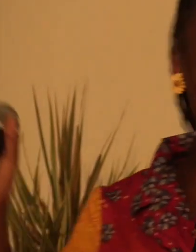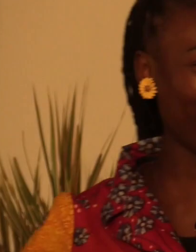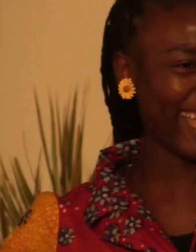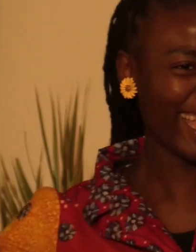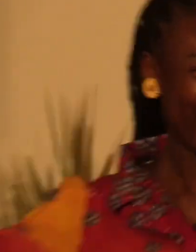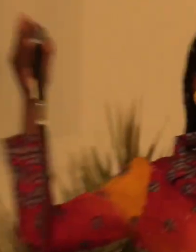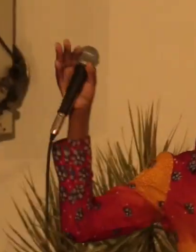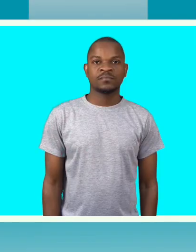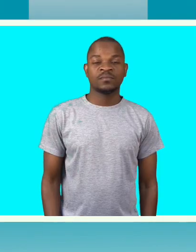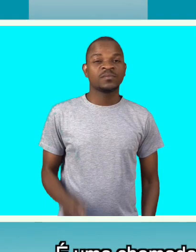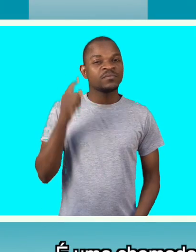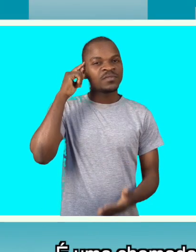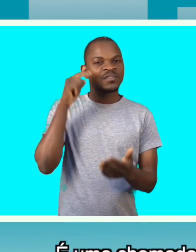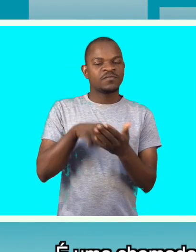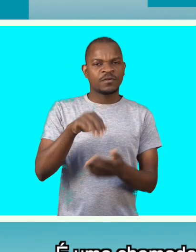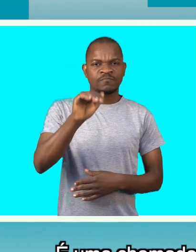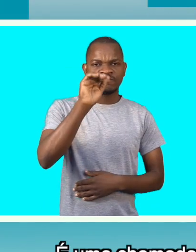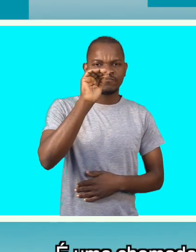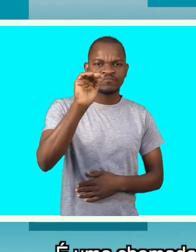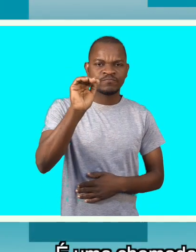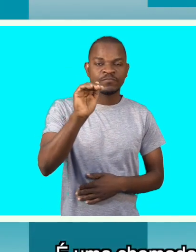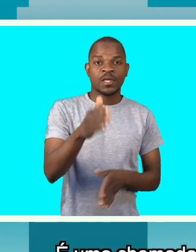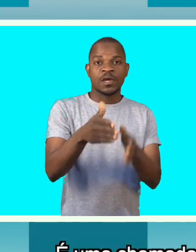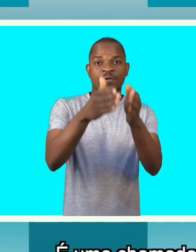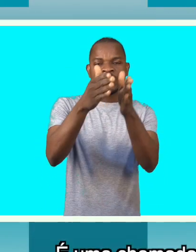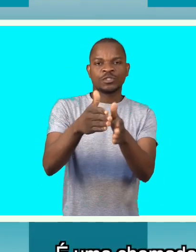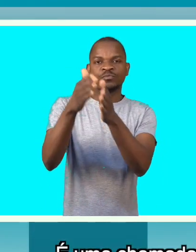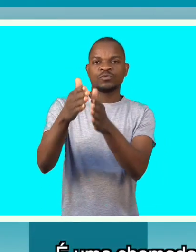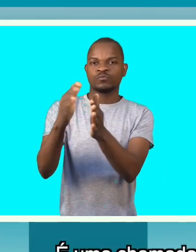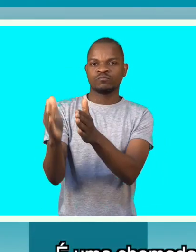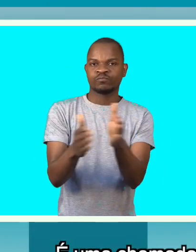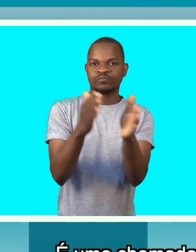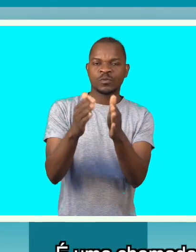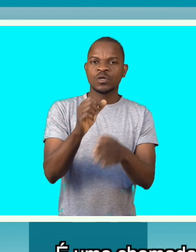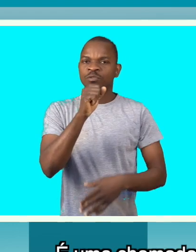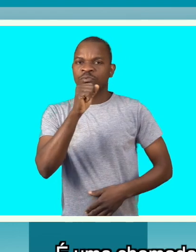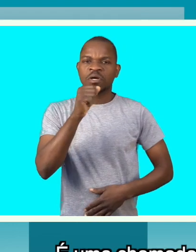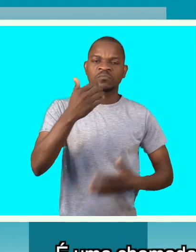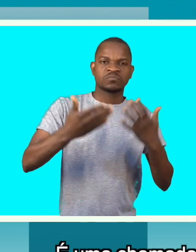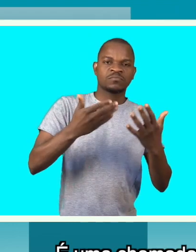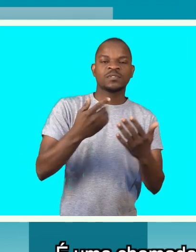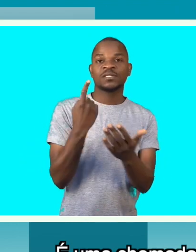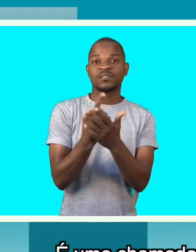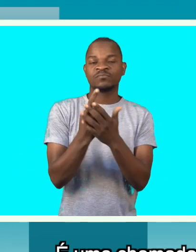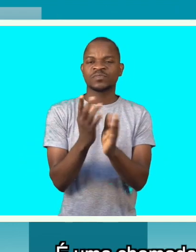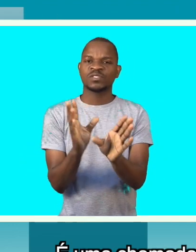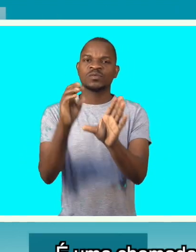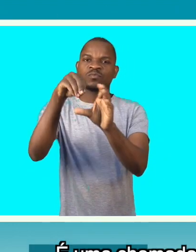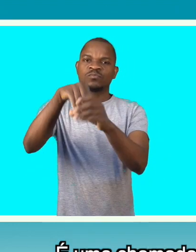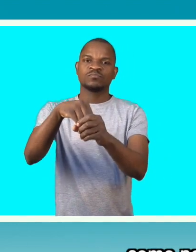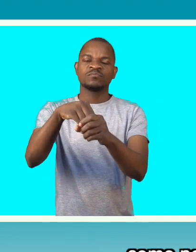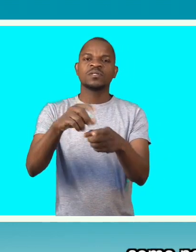públicos. É uma chamada de atenção aos promotores da necessidade de incluírem essa questão de